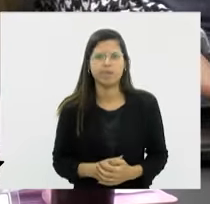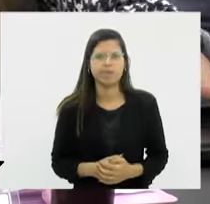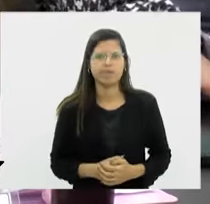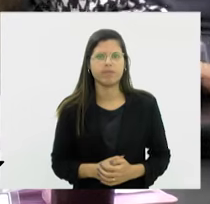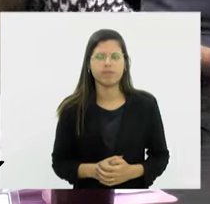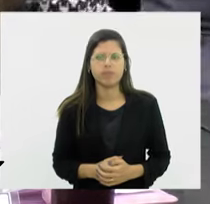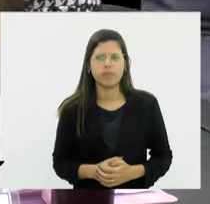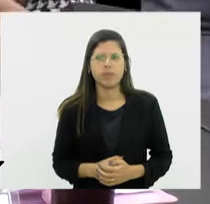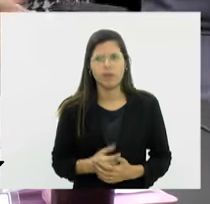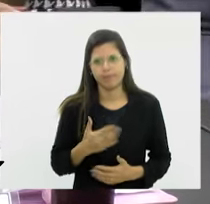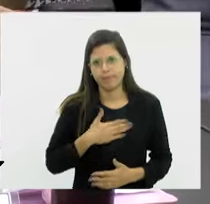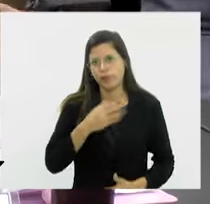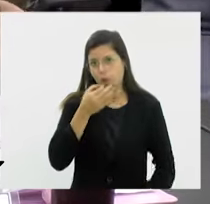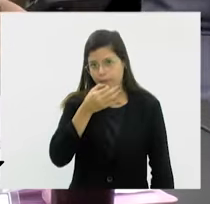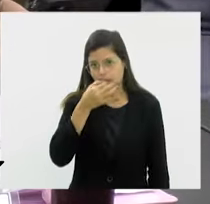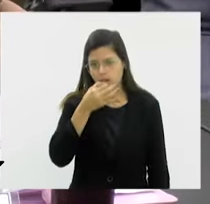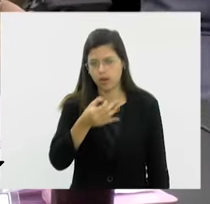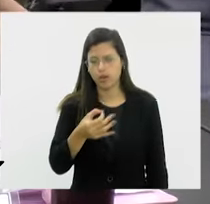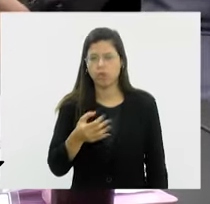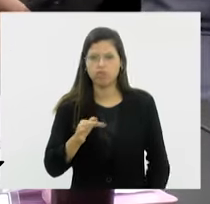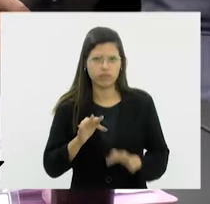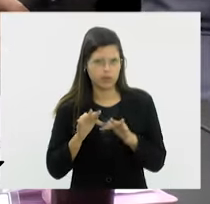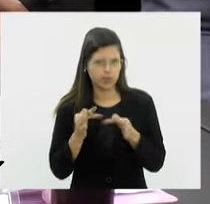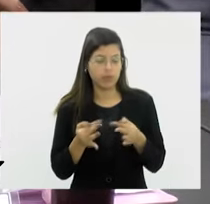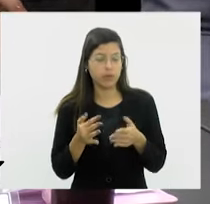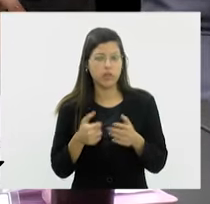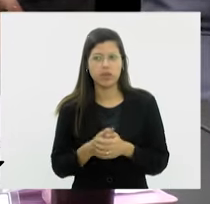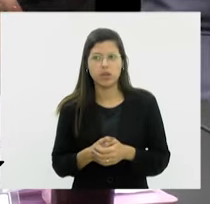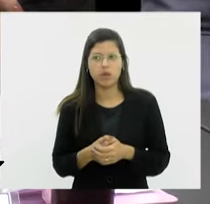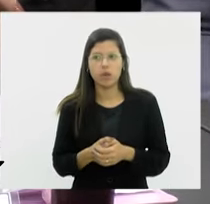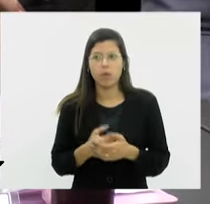na minha humilde opinião. O que me preocupa mais, talvez,